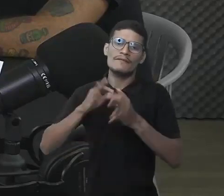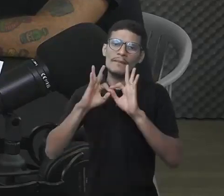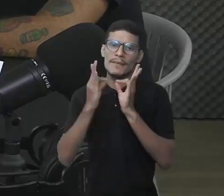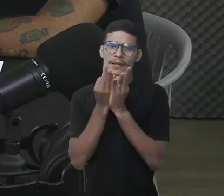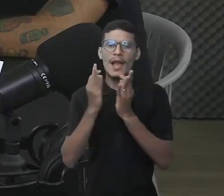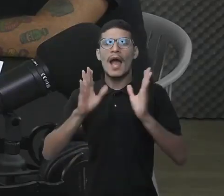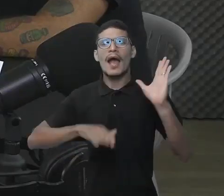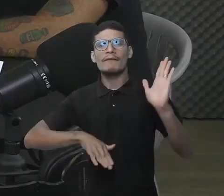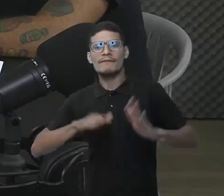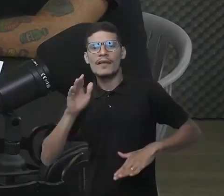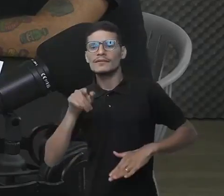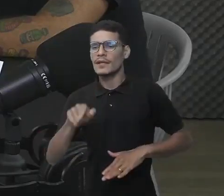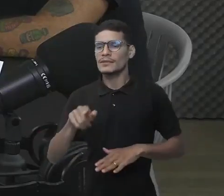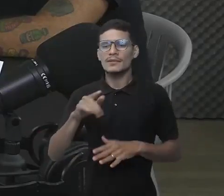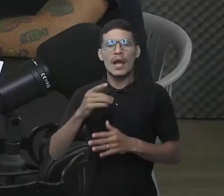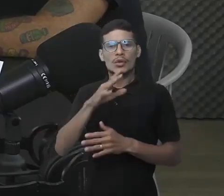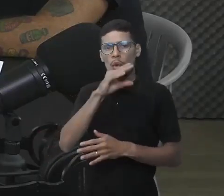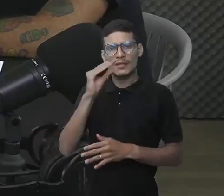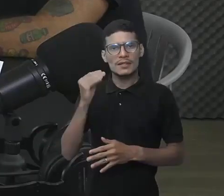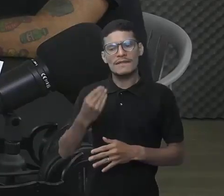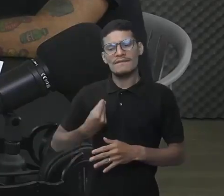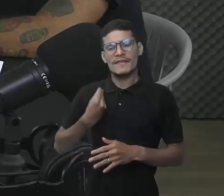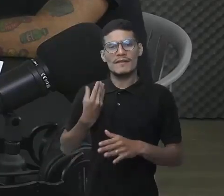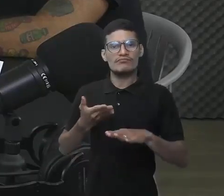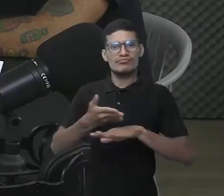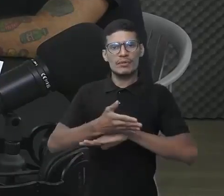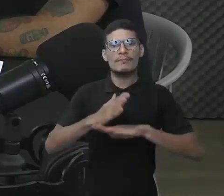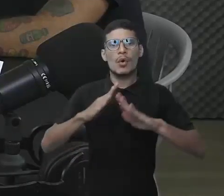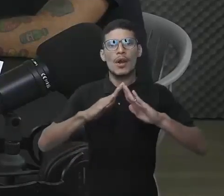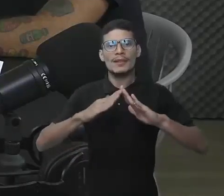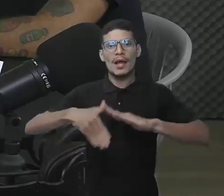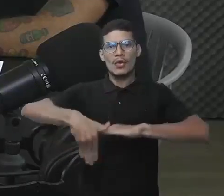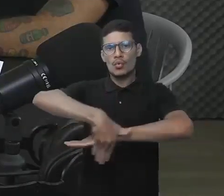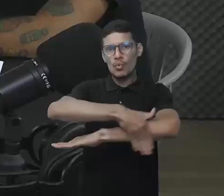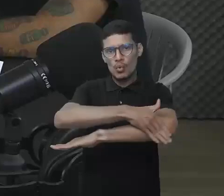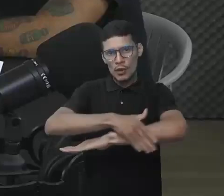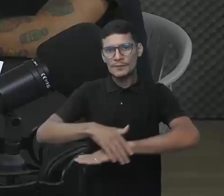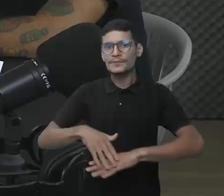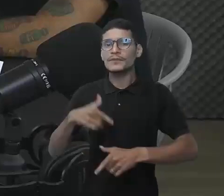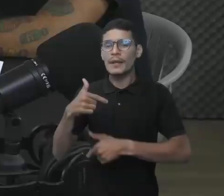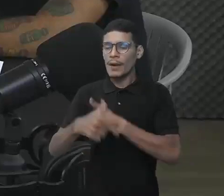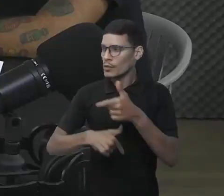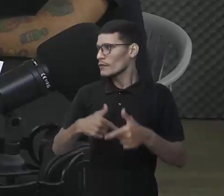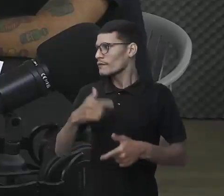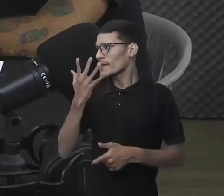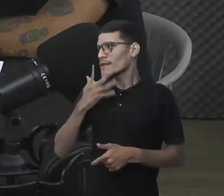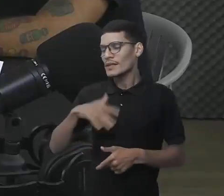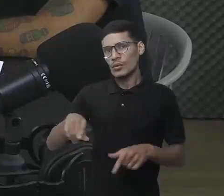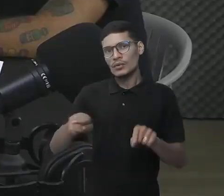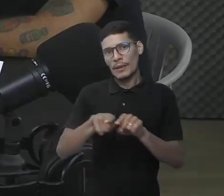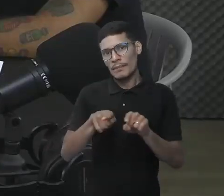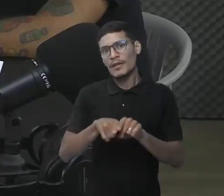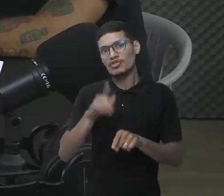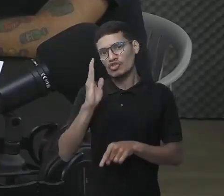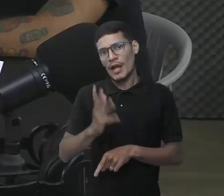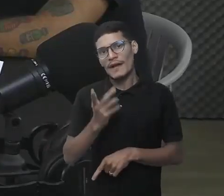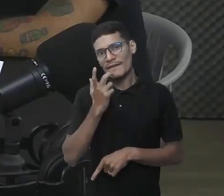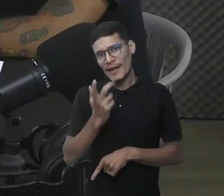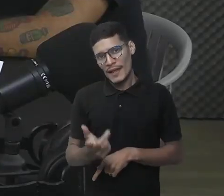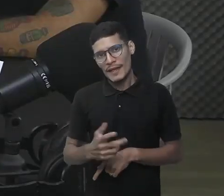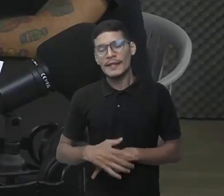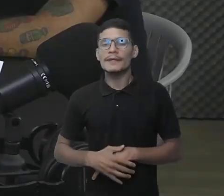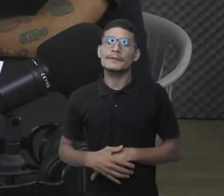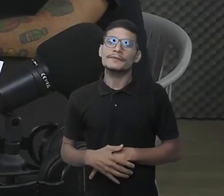adolescentes passam a viver nas ruas, a morar nas ruas, o trabalho infantil, eu já falei, e outras questões que